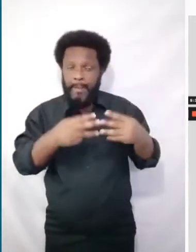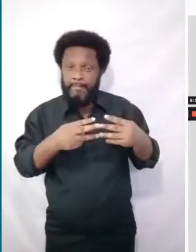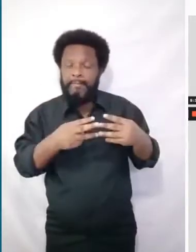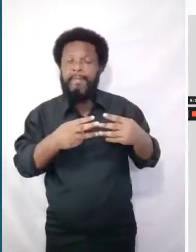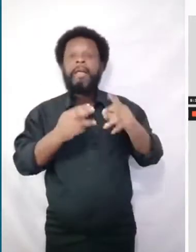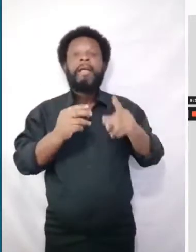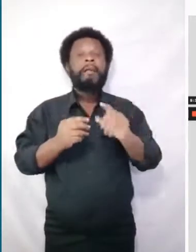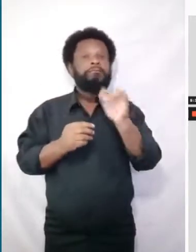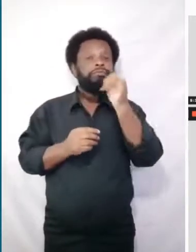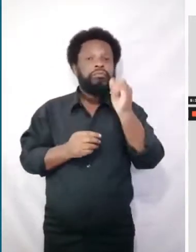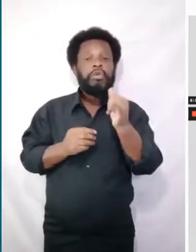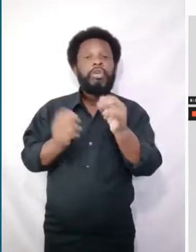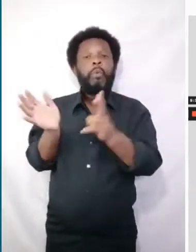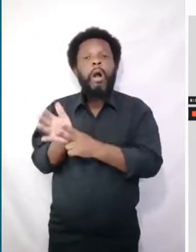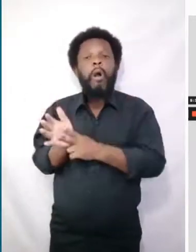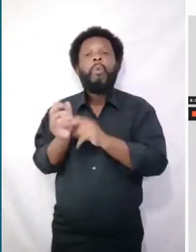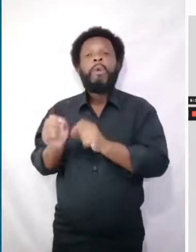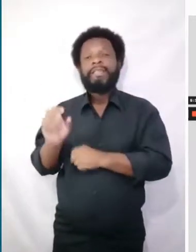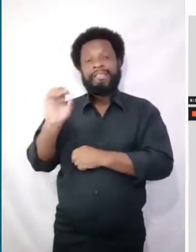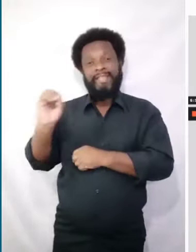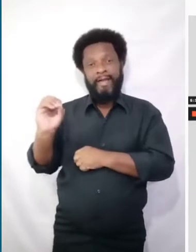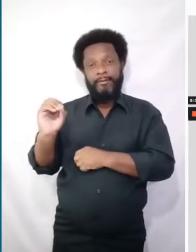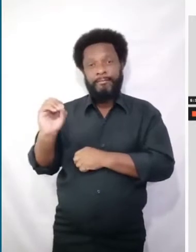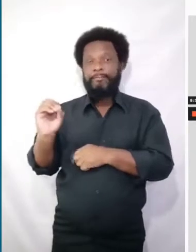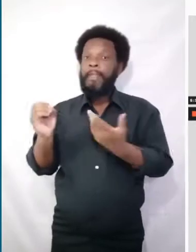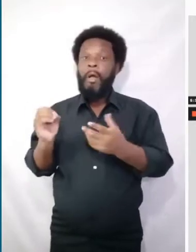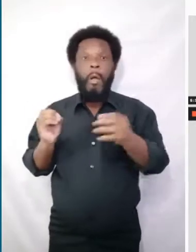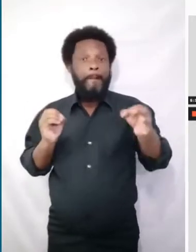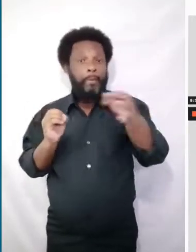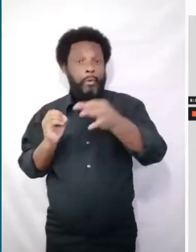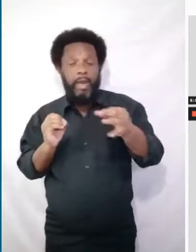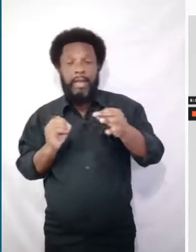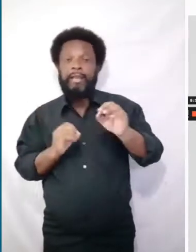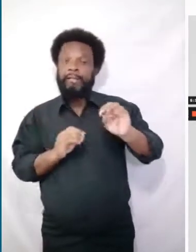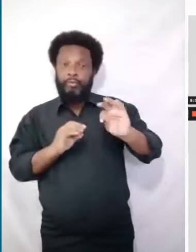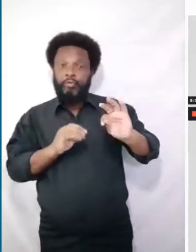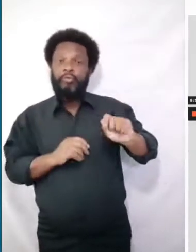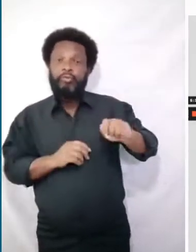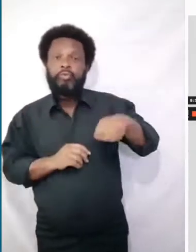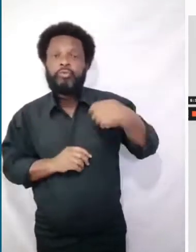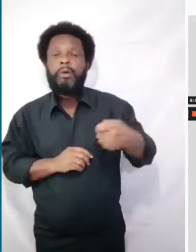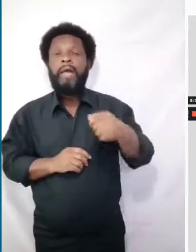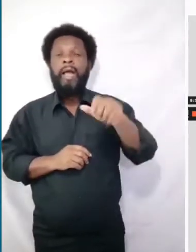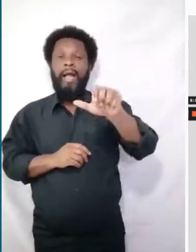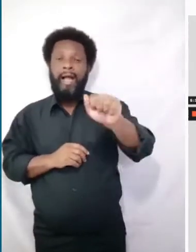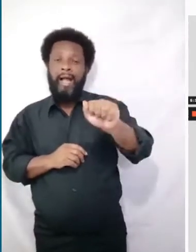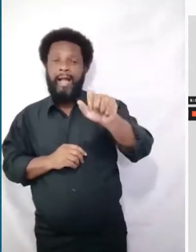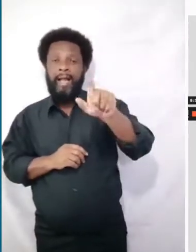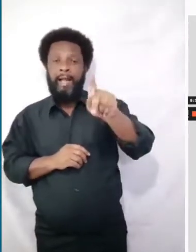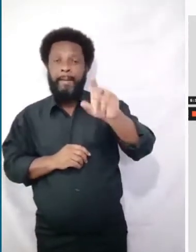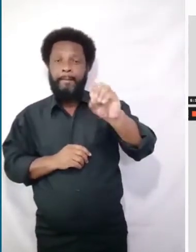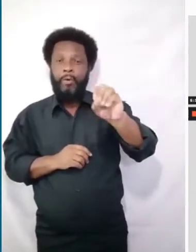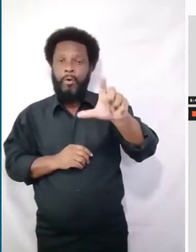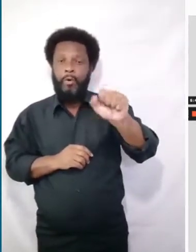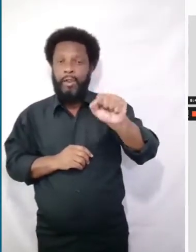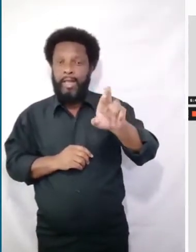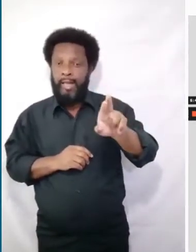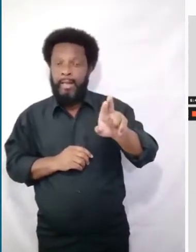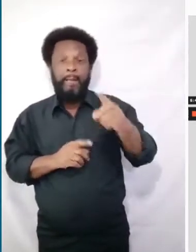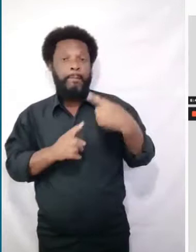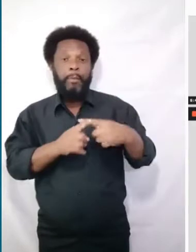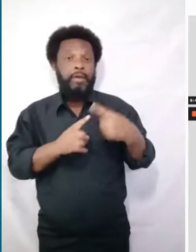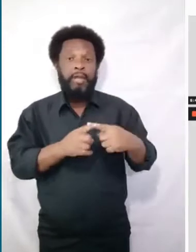ligação simples e uma ligação tripla, essa diferença de eletronegatividade vai dar igual a zero. Então, todas as moléculas são